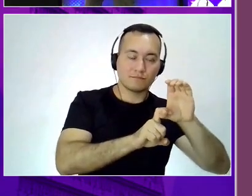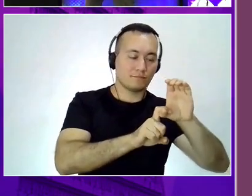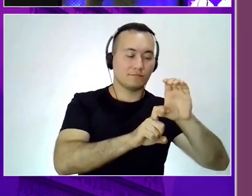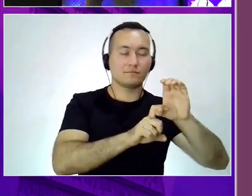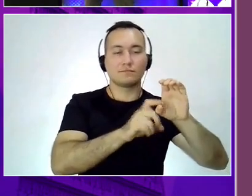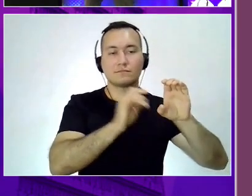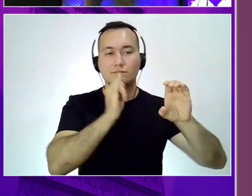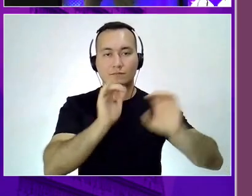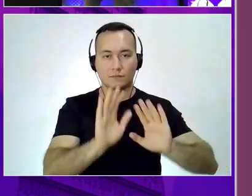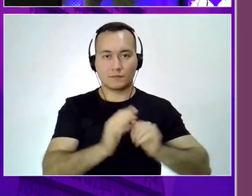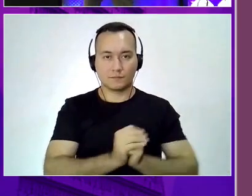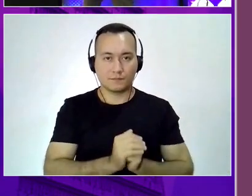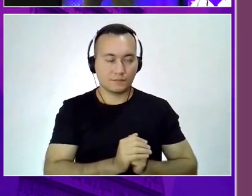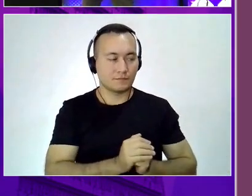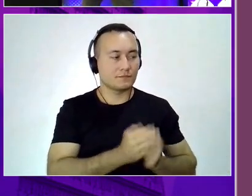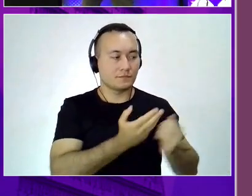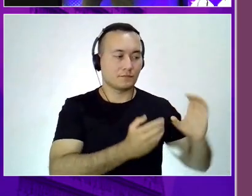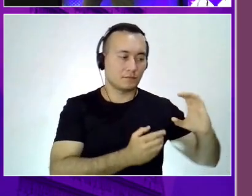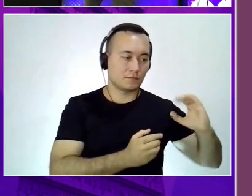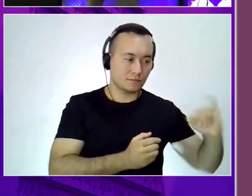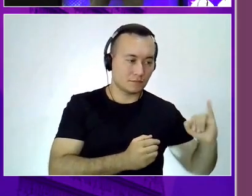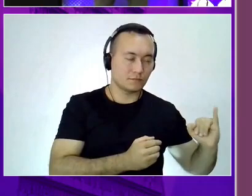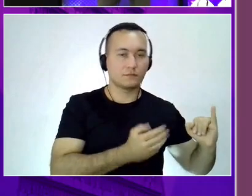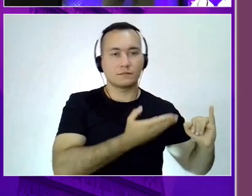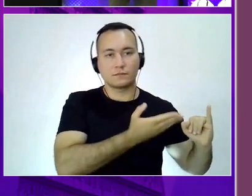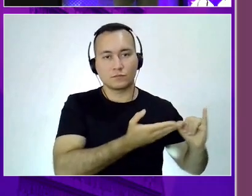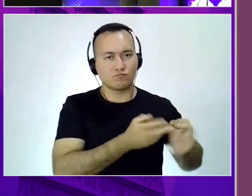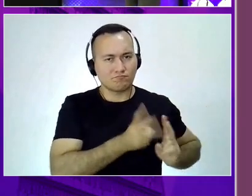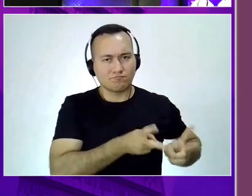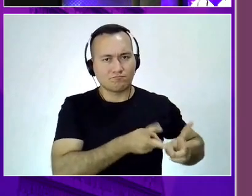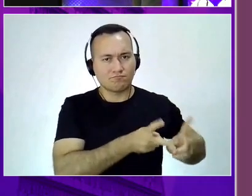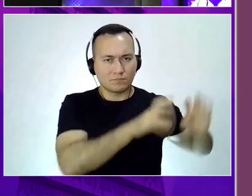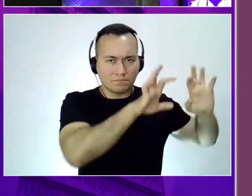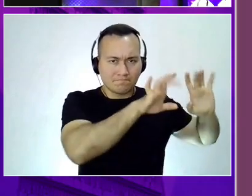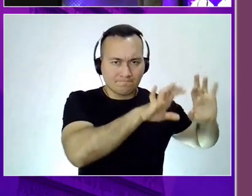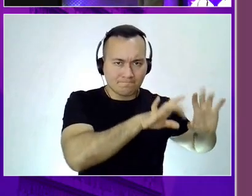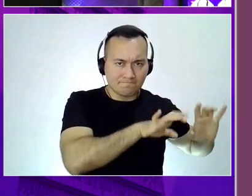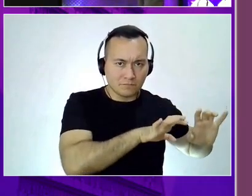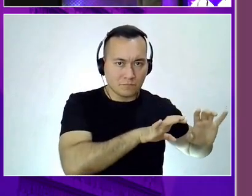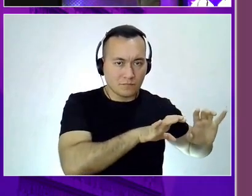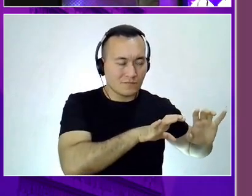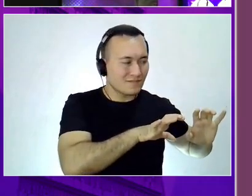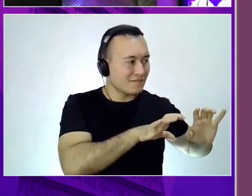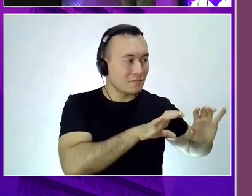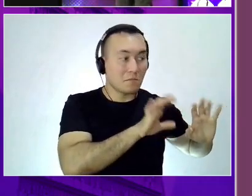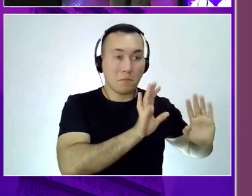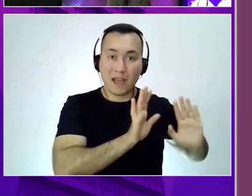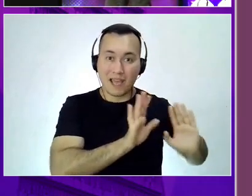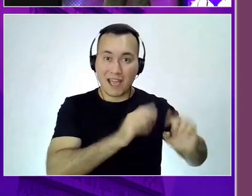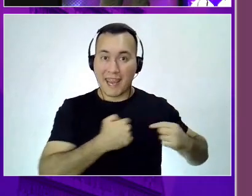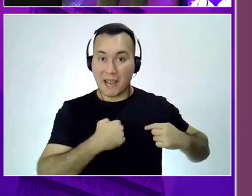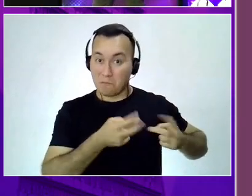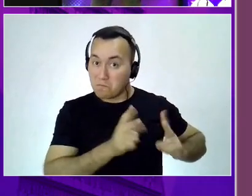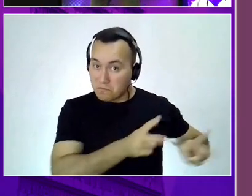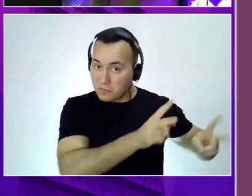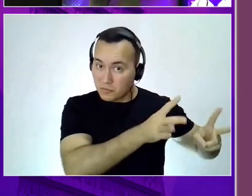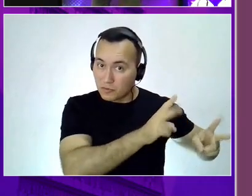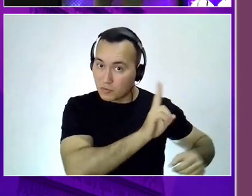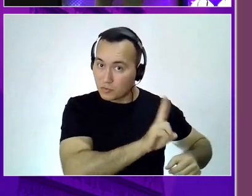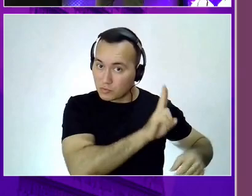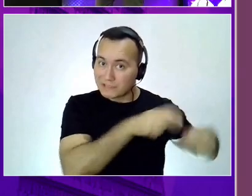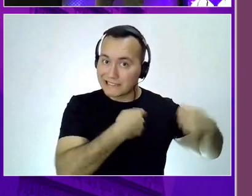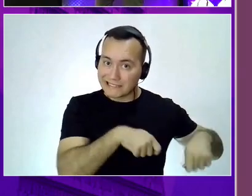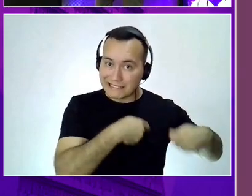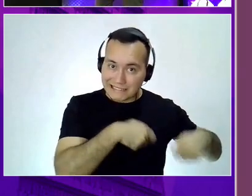mas não consigo porque alguém tem que rodar alguma coisa, alguém tem que liberar alguma coisa, alguém tem que fazer algo para eu poder conseguir integrar o meu código.